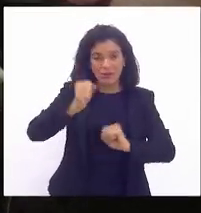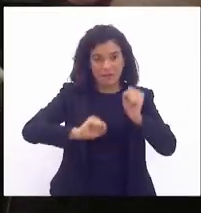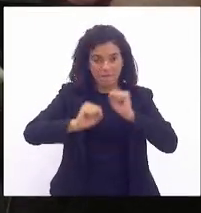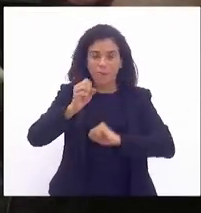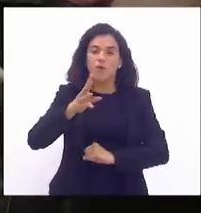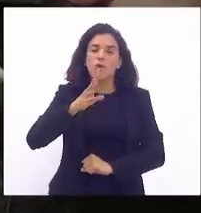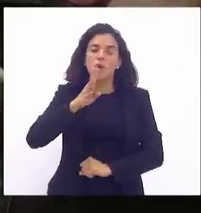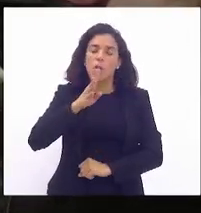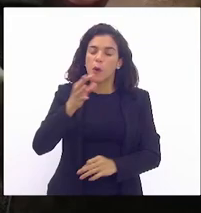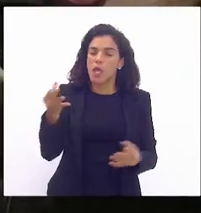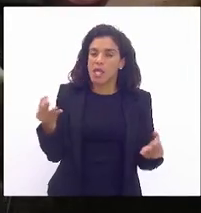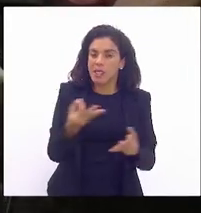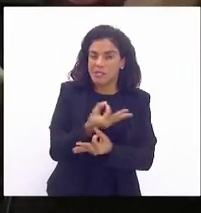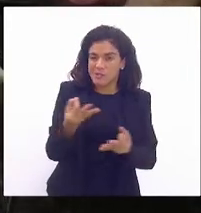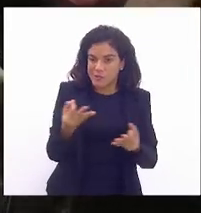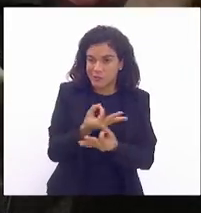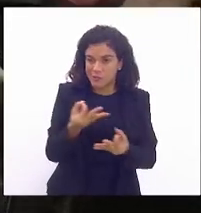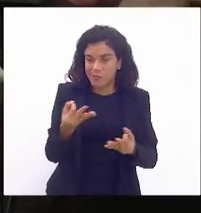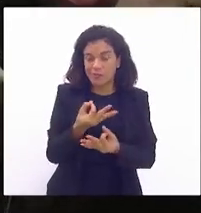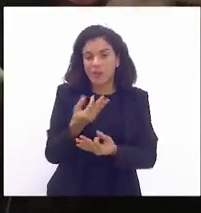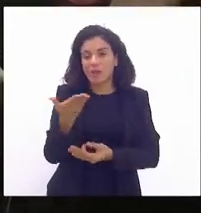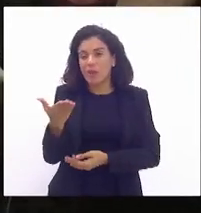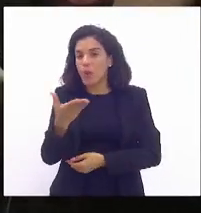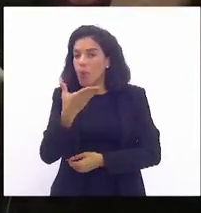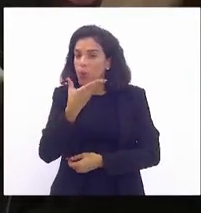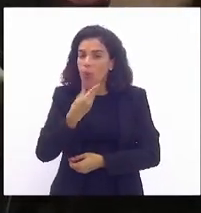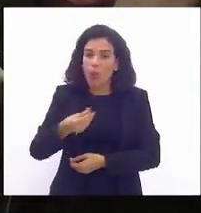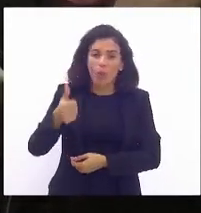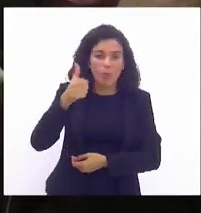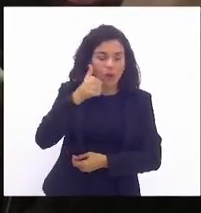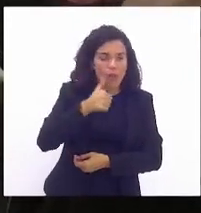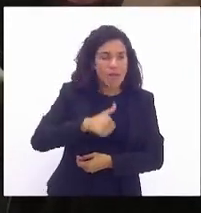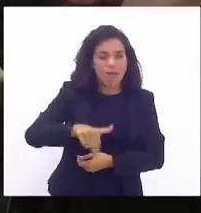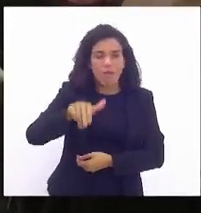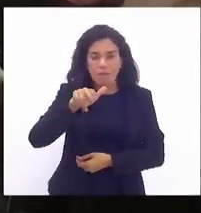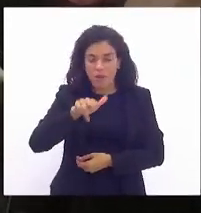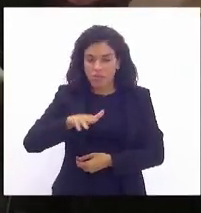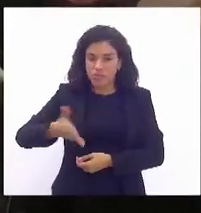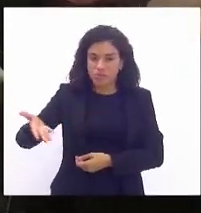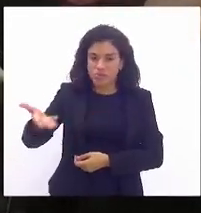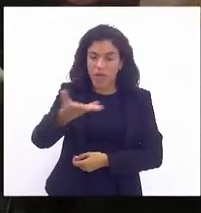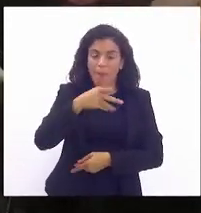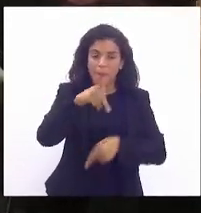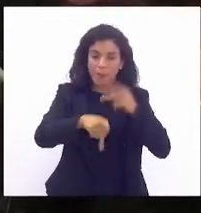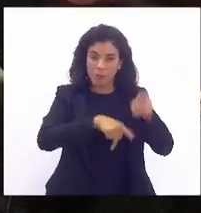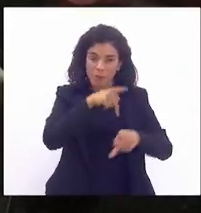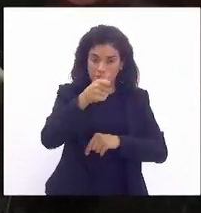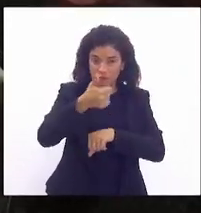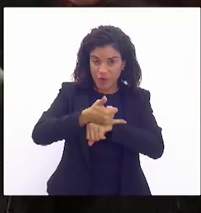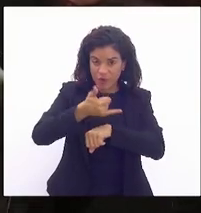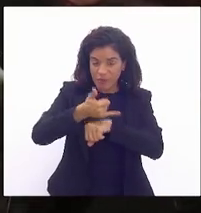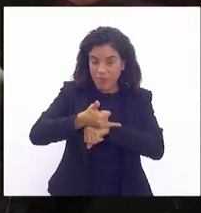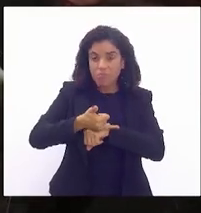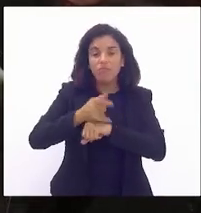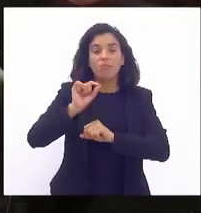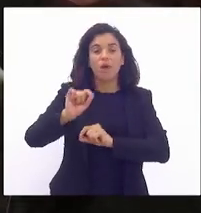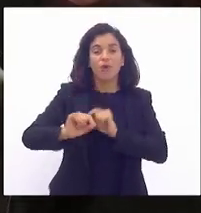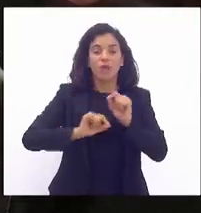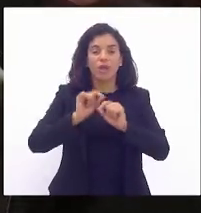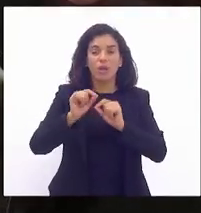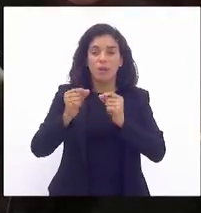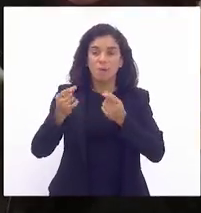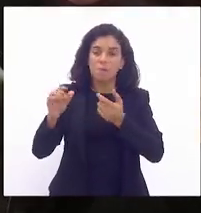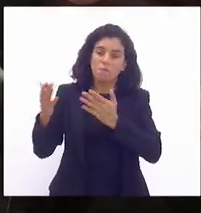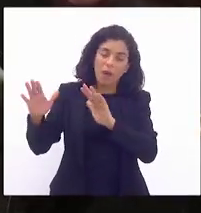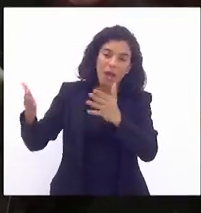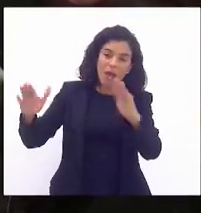bem. Então, irmãs e irmãos, aqui eu conclamo a nossa população de Volta Redonda, parabenizar vocês